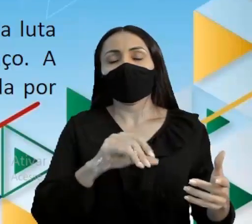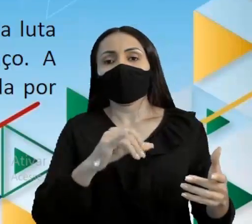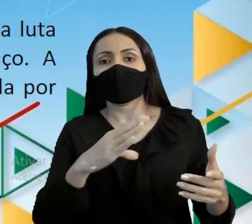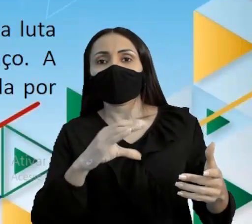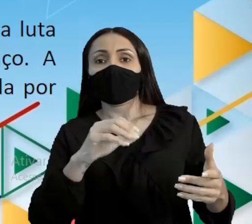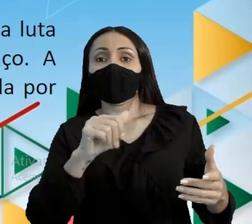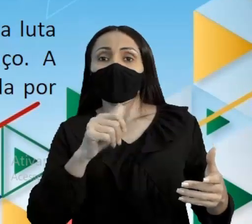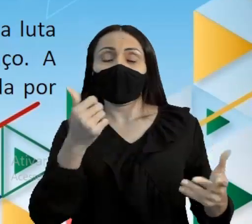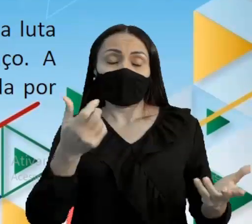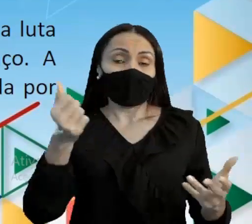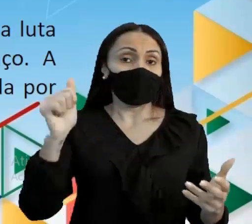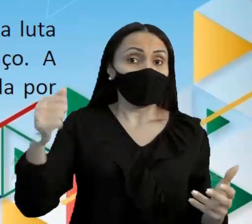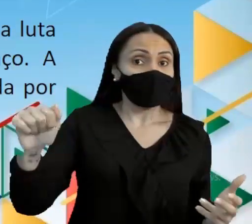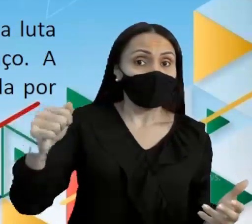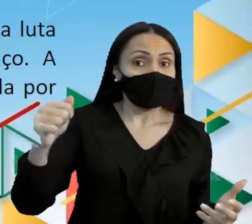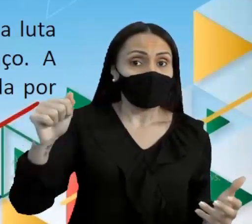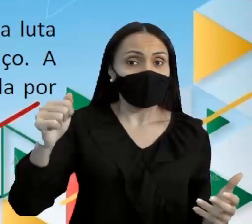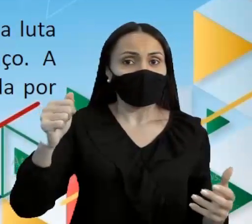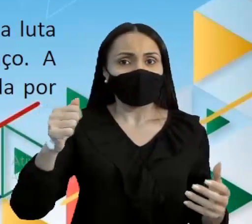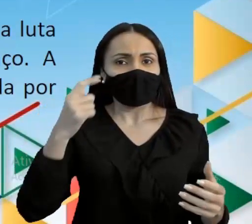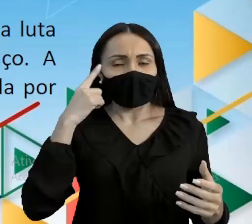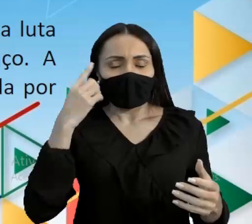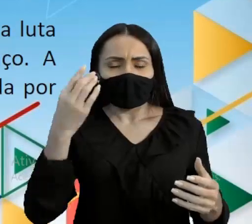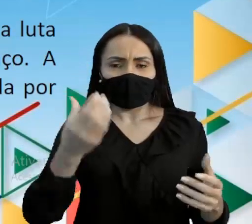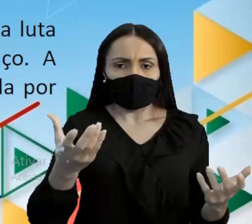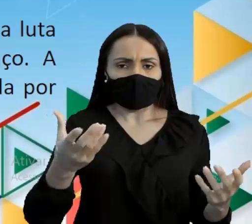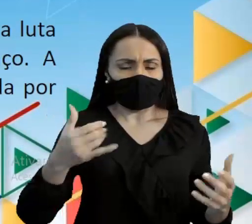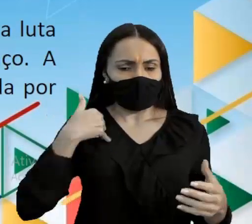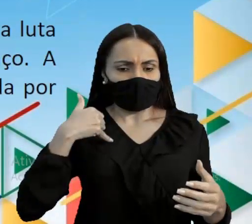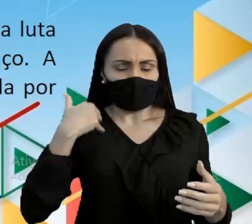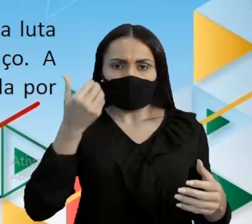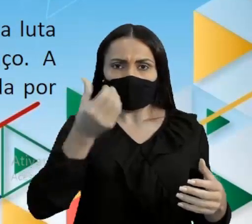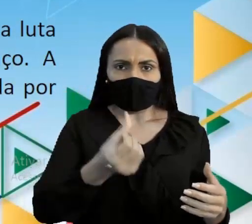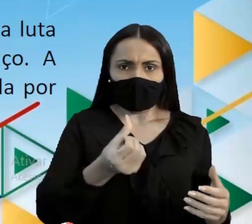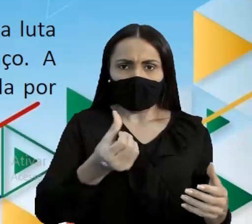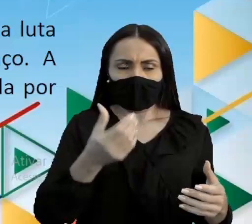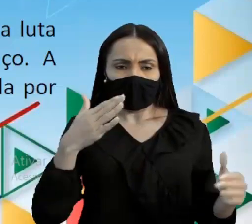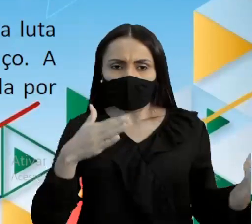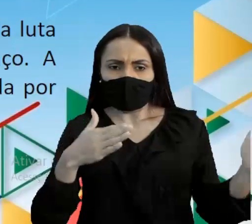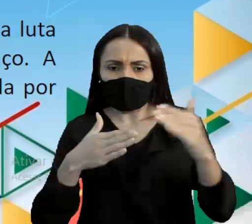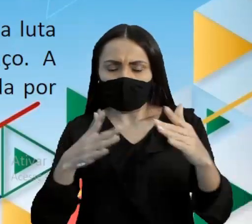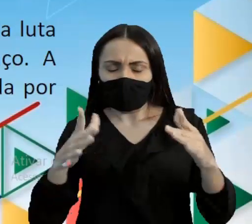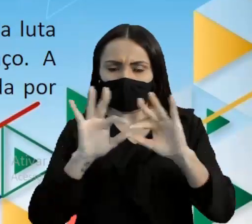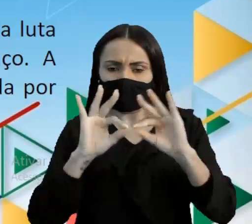na Argentina. Então, aos 6 anos de idade, foi com a família para a